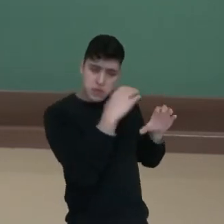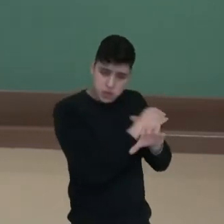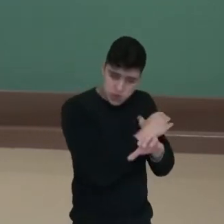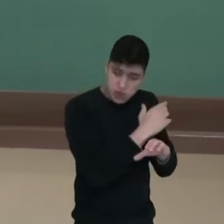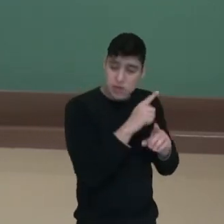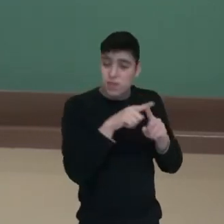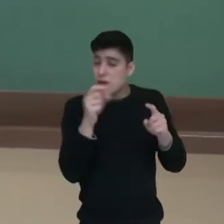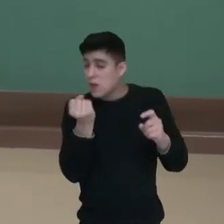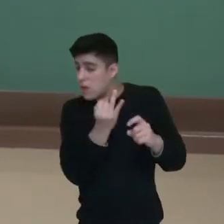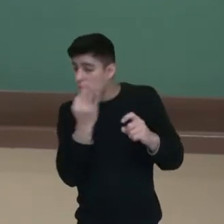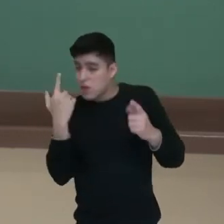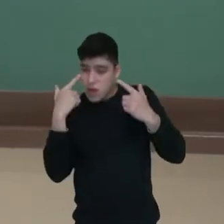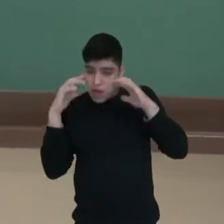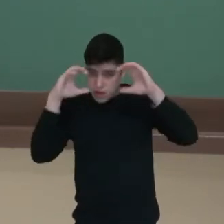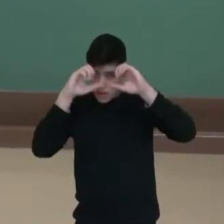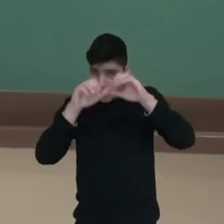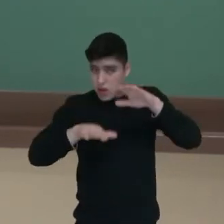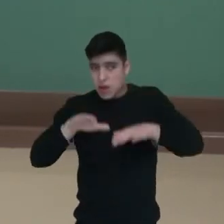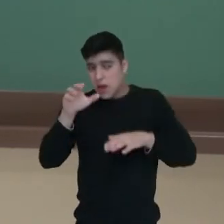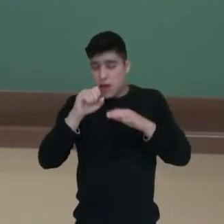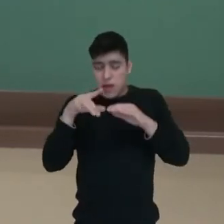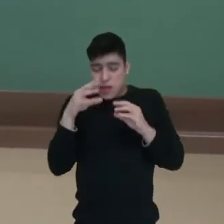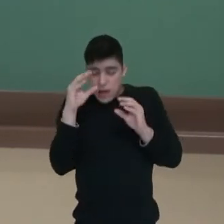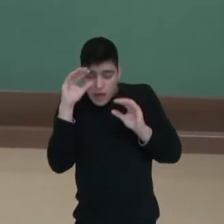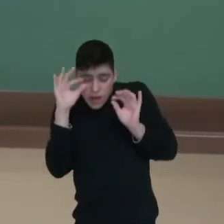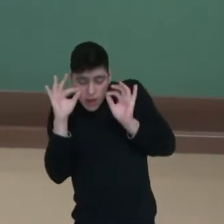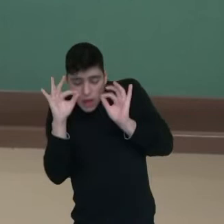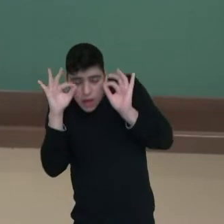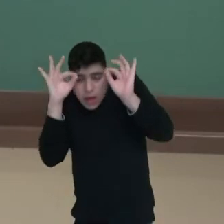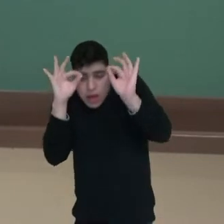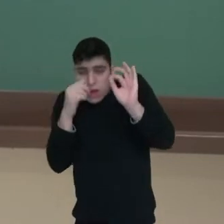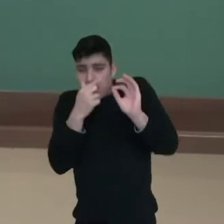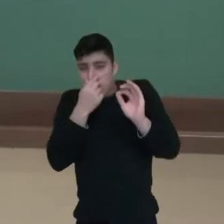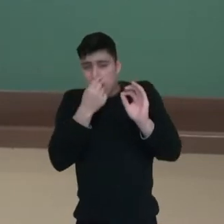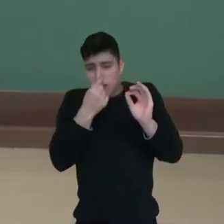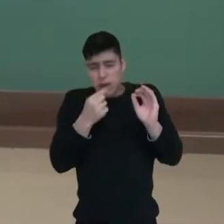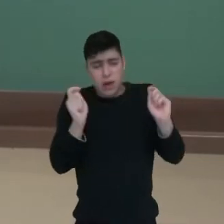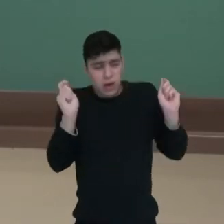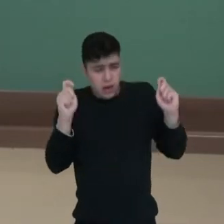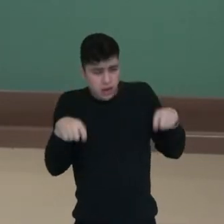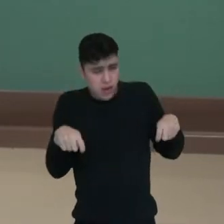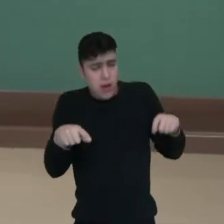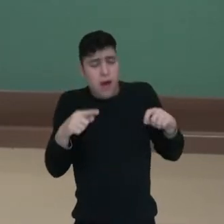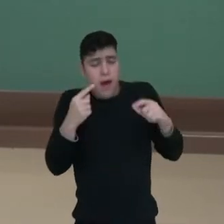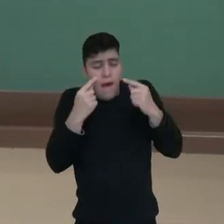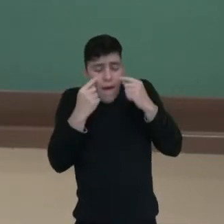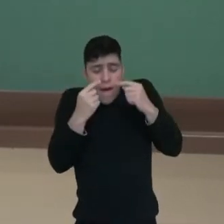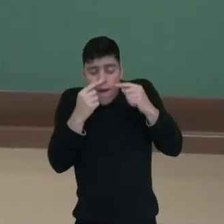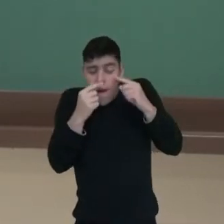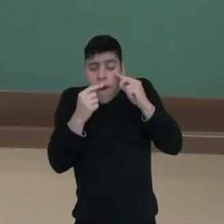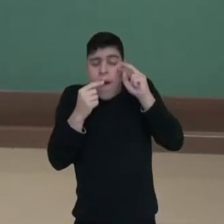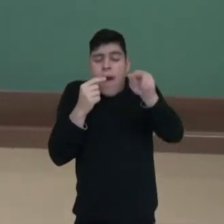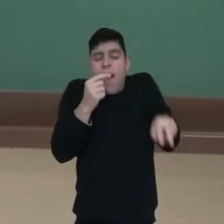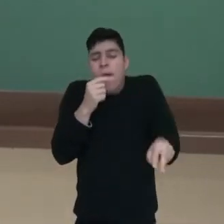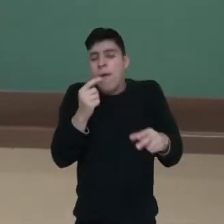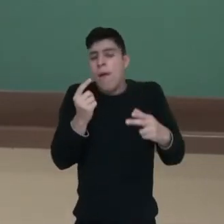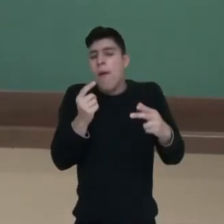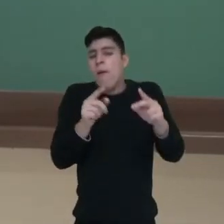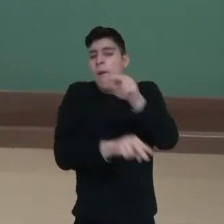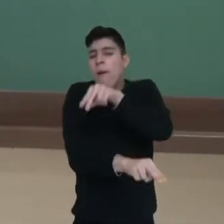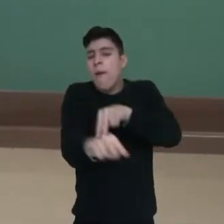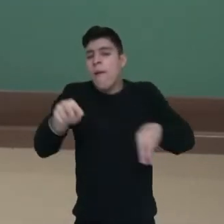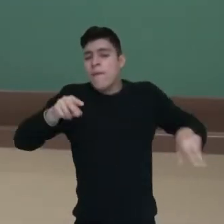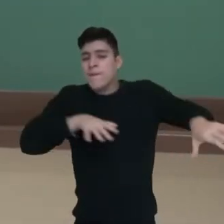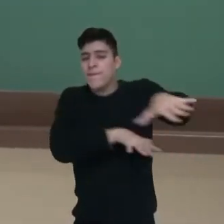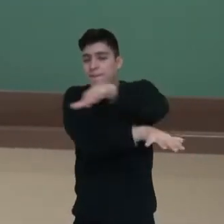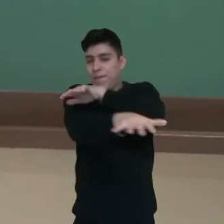com baixa visão. Então, às vezes, se eu mexer aqui na minha venda, pode ser que eu consiga